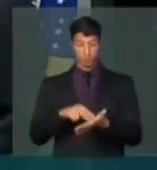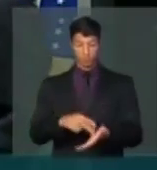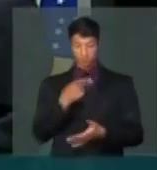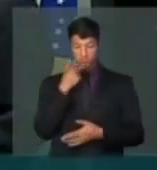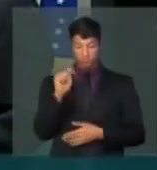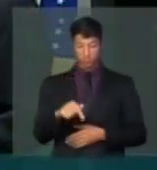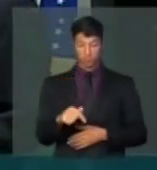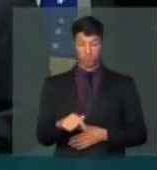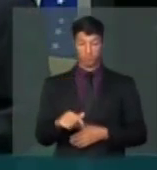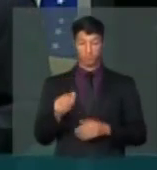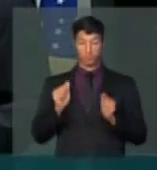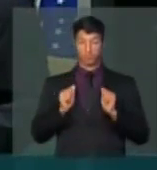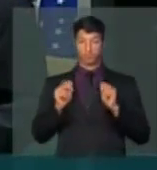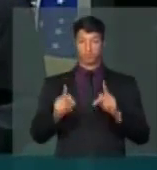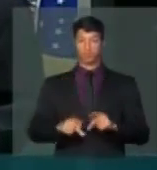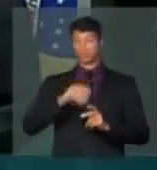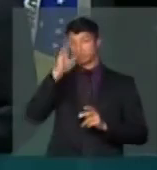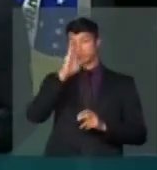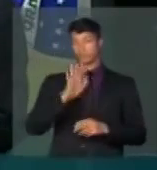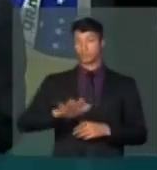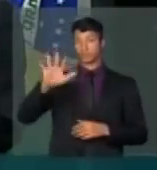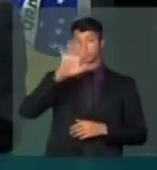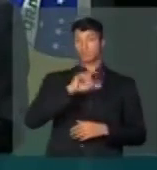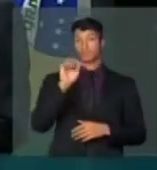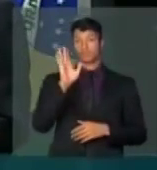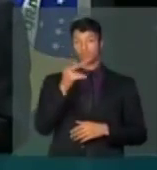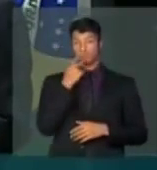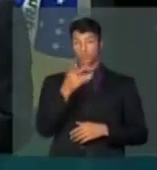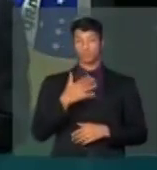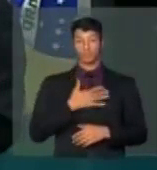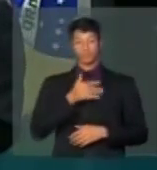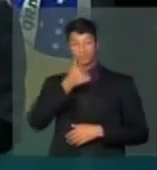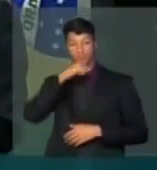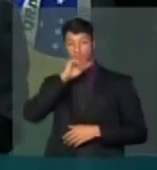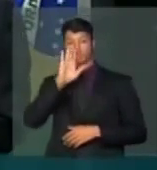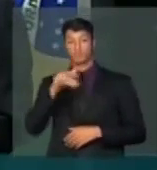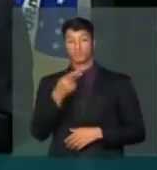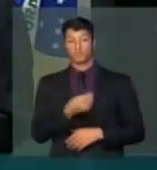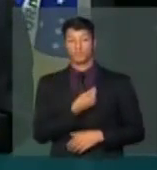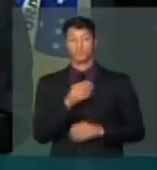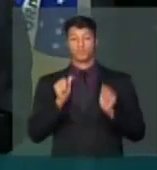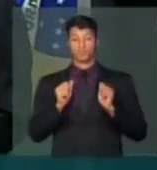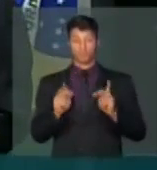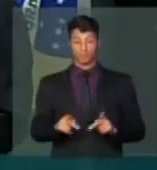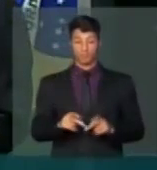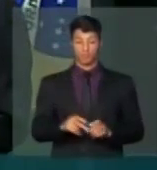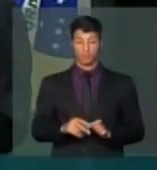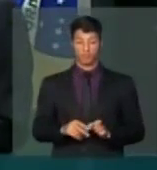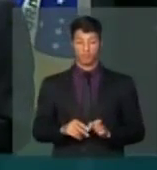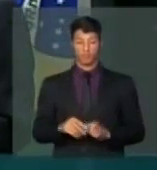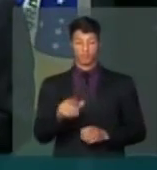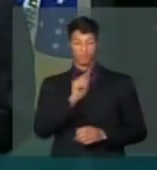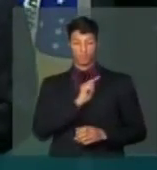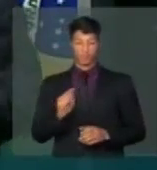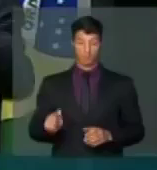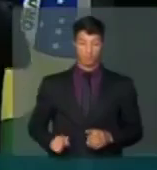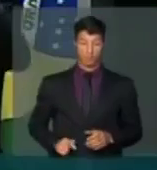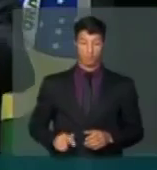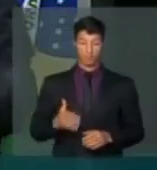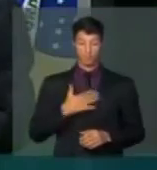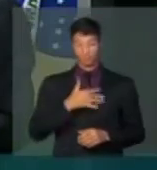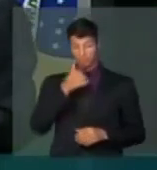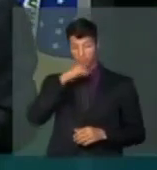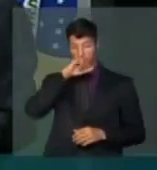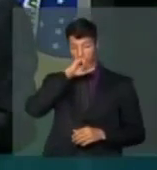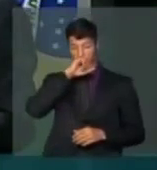reafirmando aqui aos aposentados do Brasil aquilo que eu disse à minha mãe quando viva e aposentado. Entre o governo e a minha